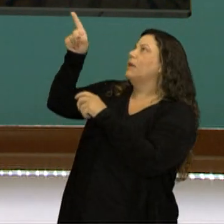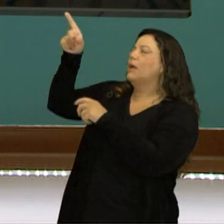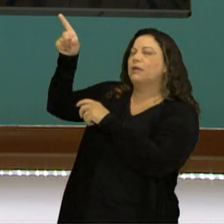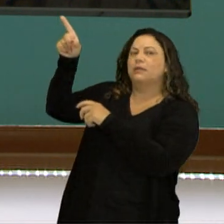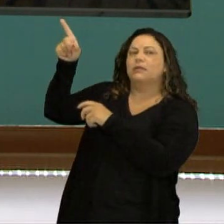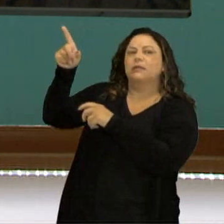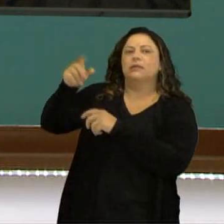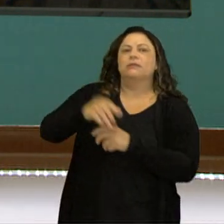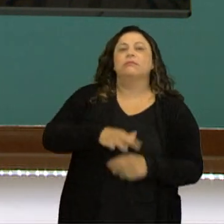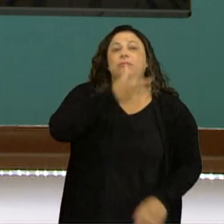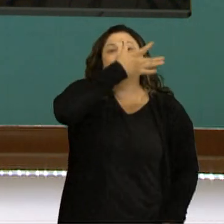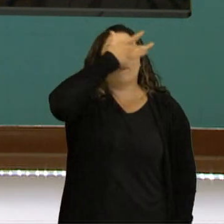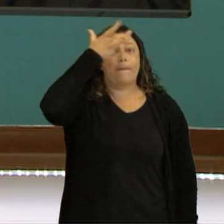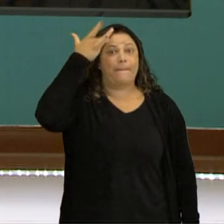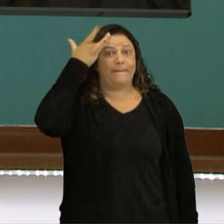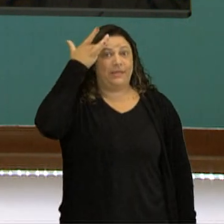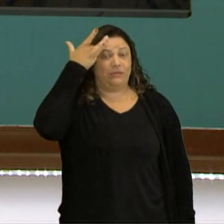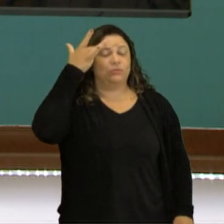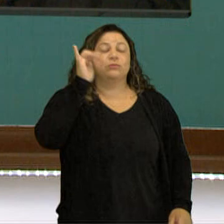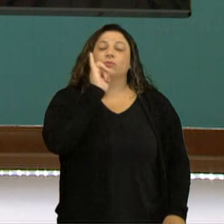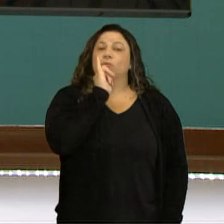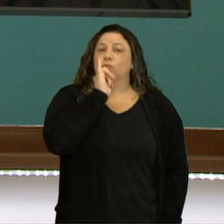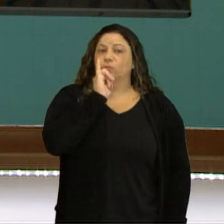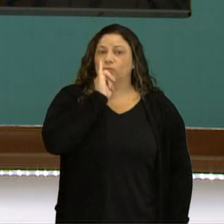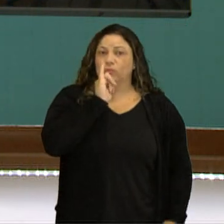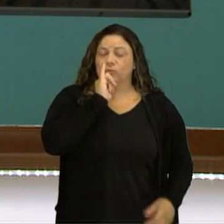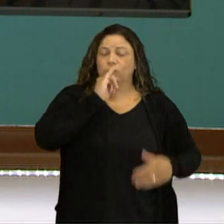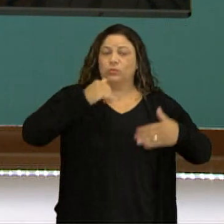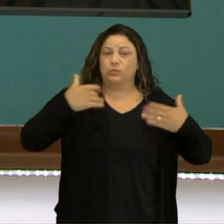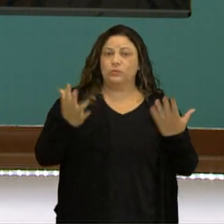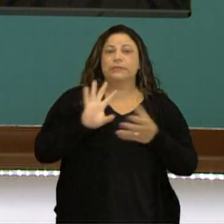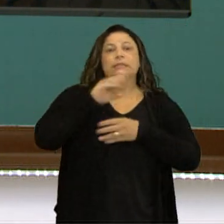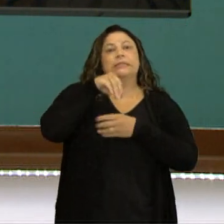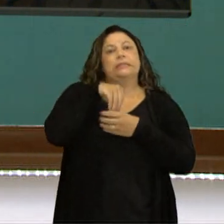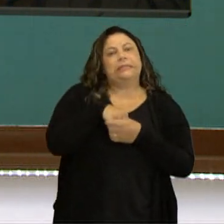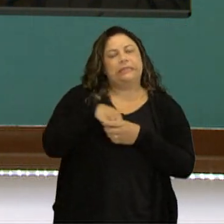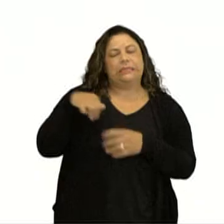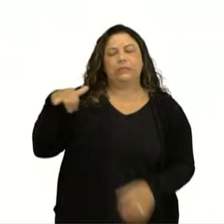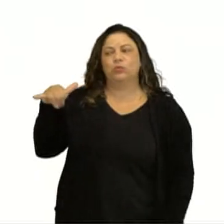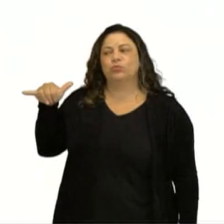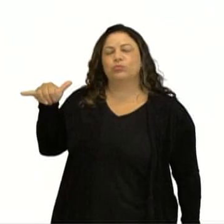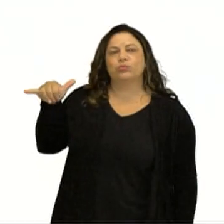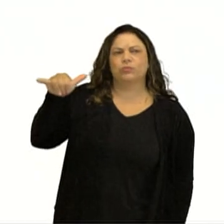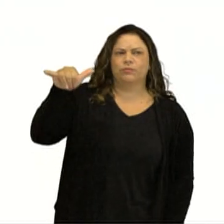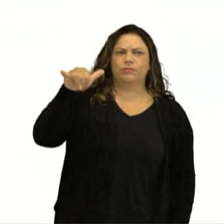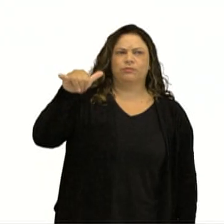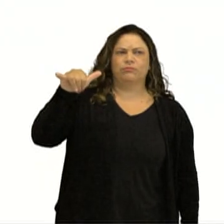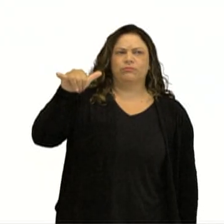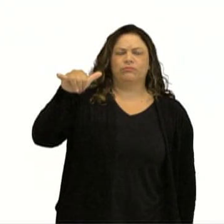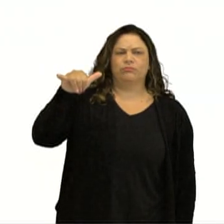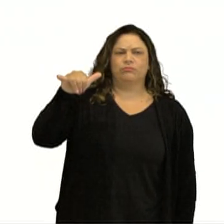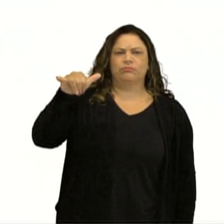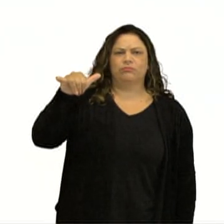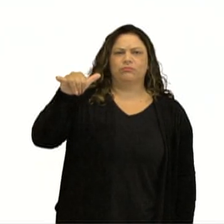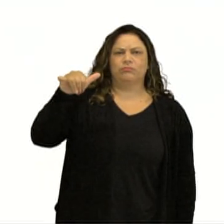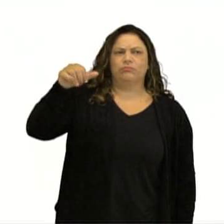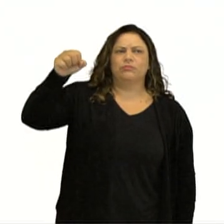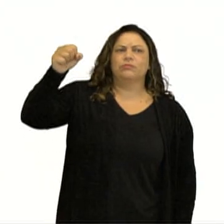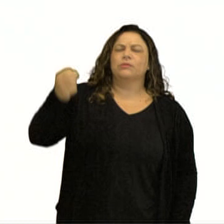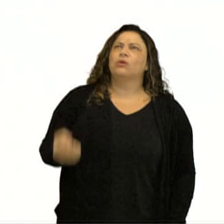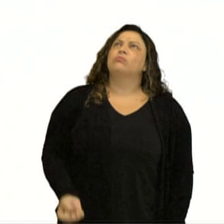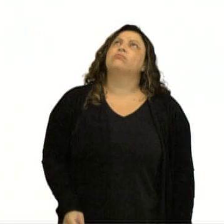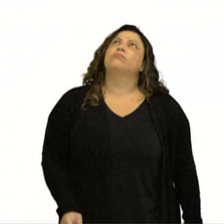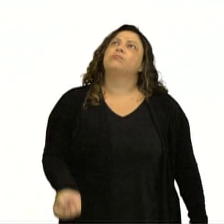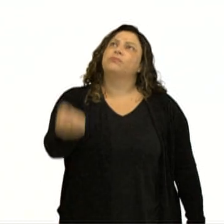Uma pessoa, como por exemplo, uma pessoa que está dentro de um avião, ela jogou alguma coisa para cima. Certo? Jogou bem